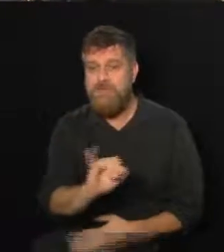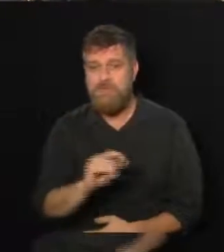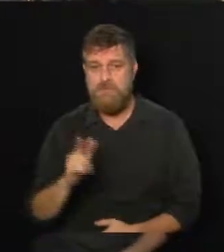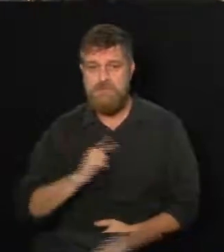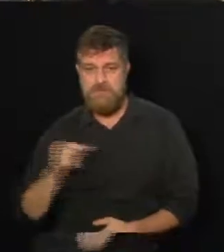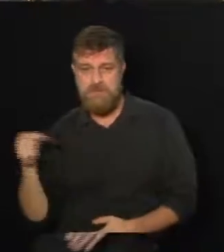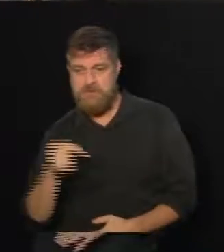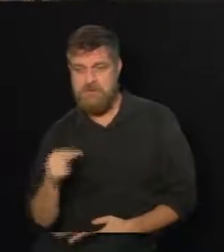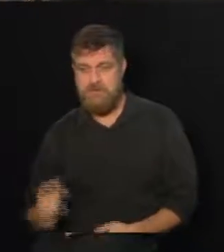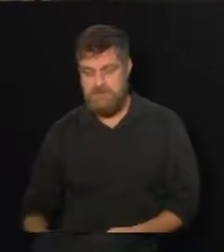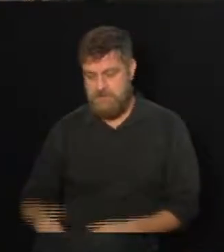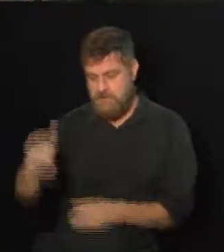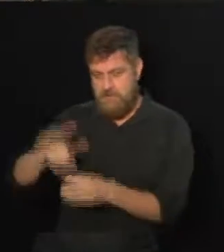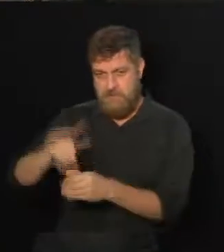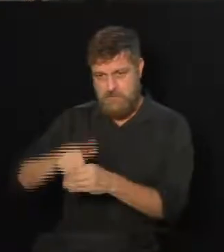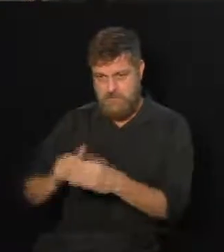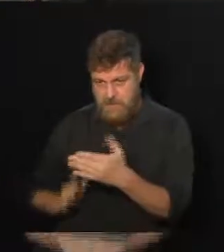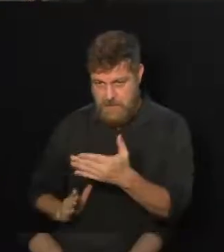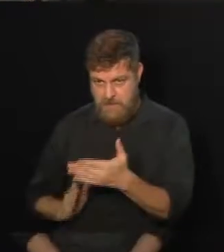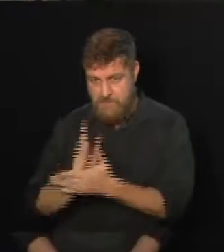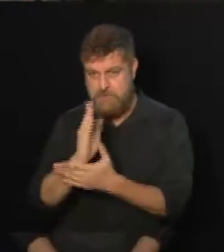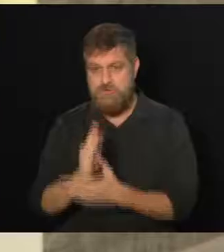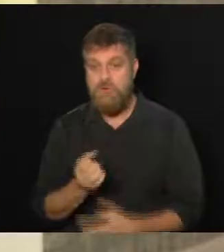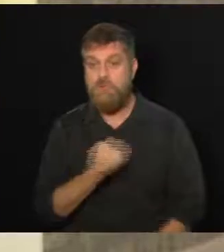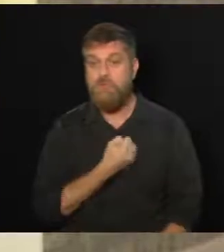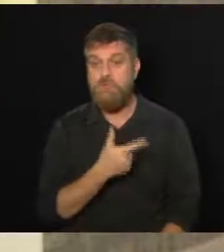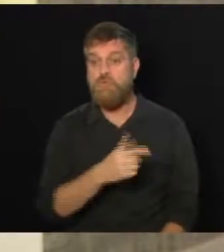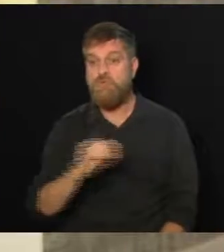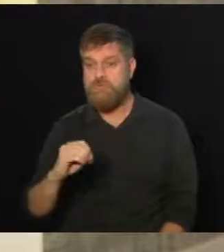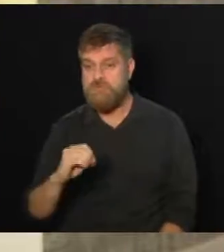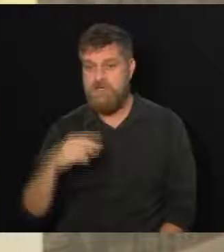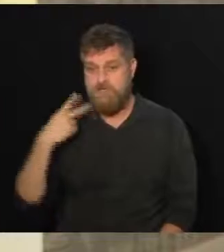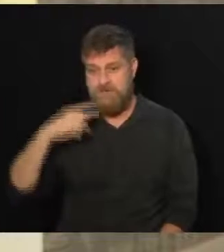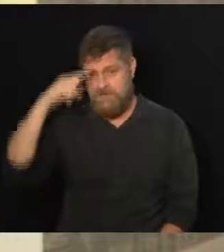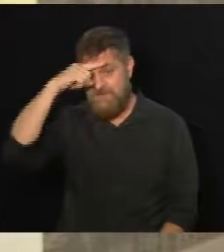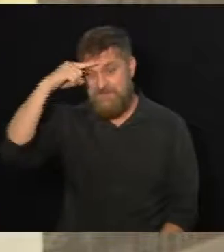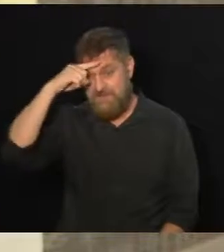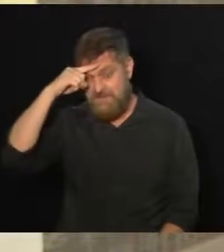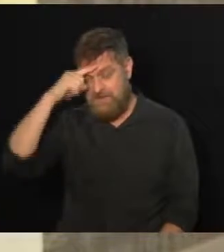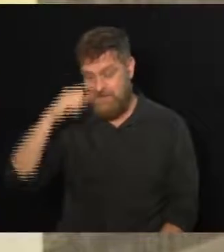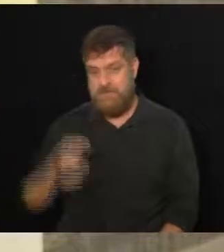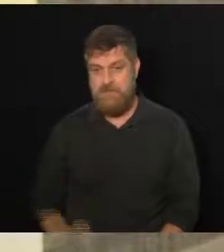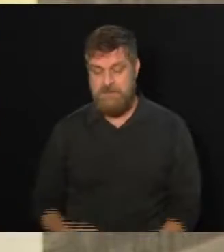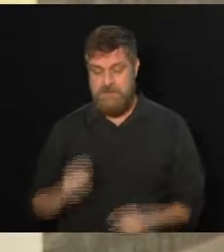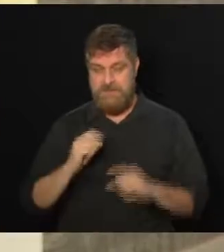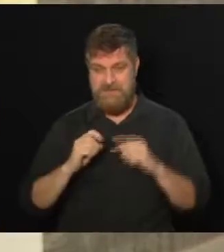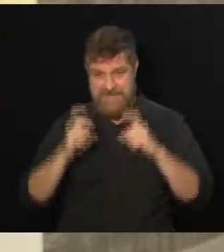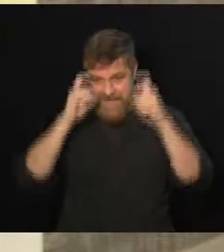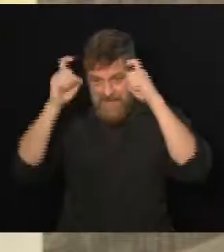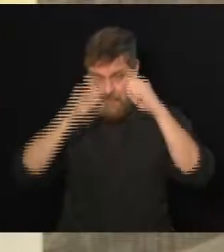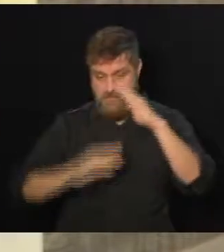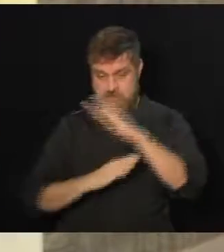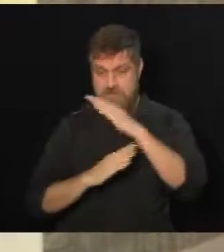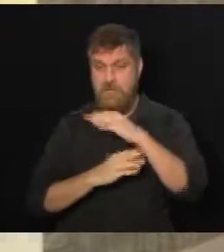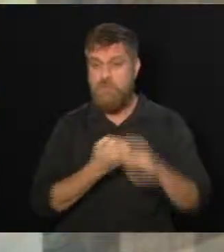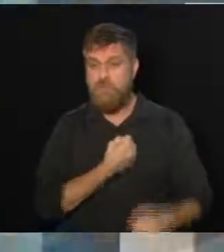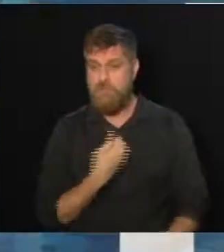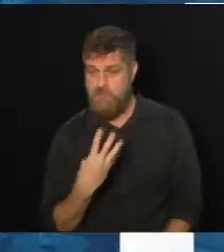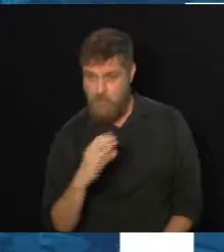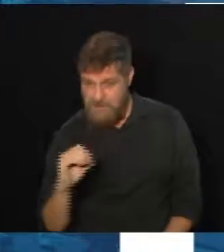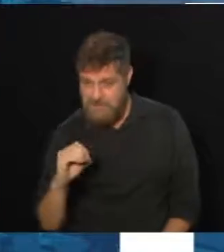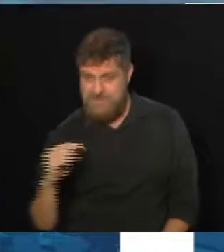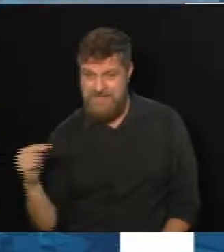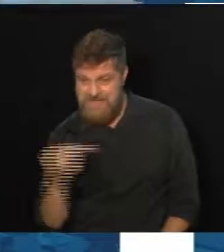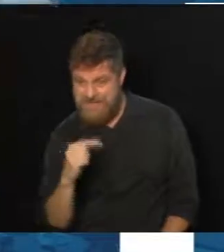moção número 200, de autoria do vereador Felipe Marquesi, foi aprovada na 49ª reunião ordinária. No